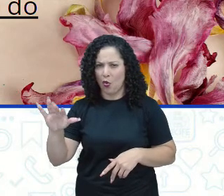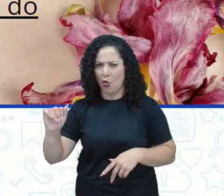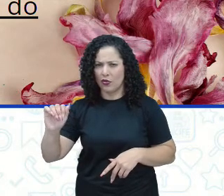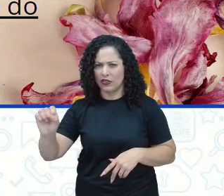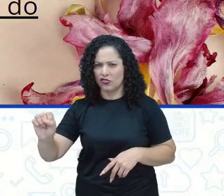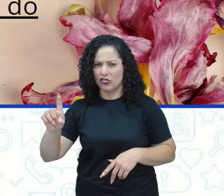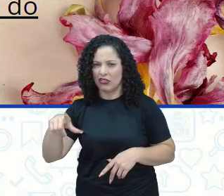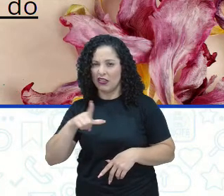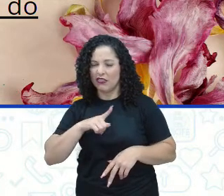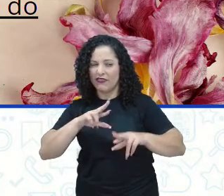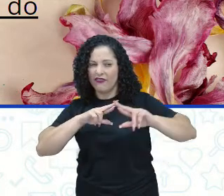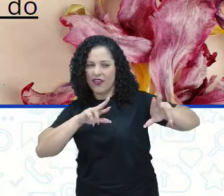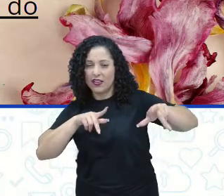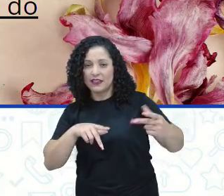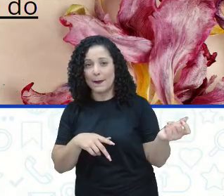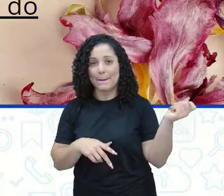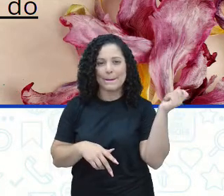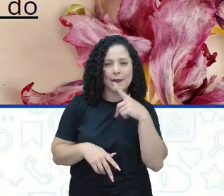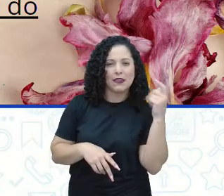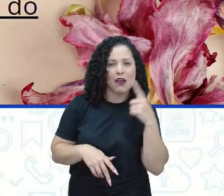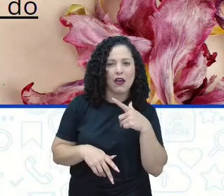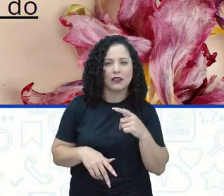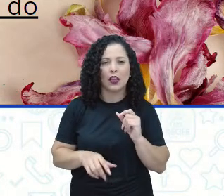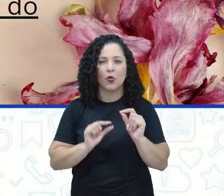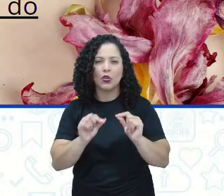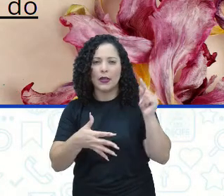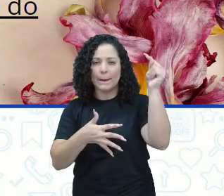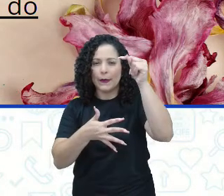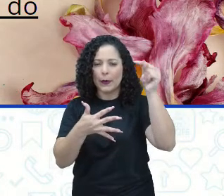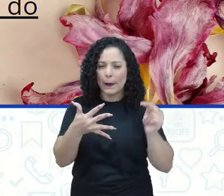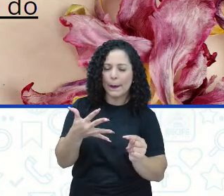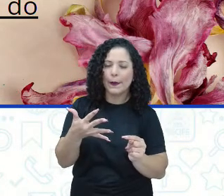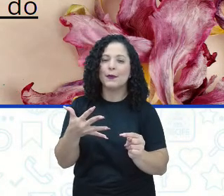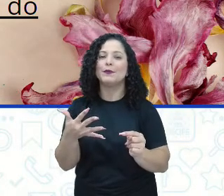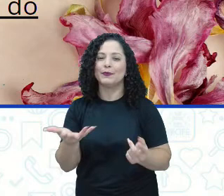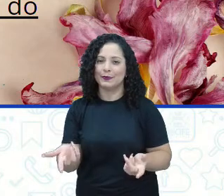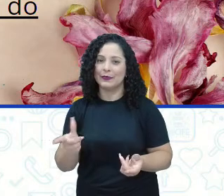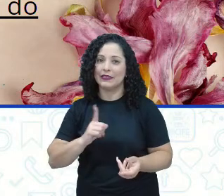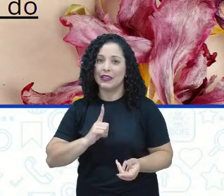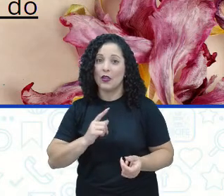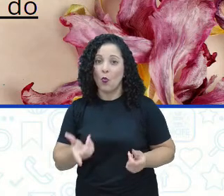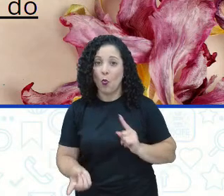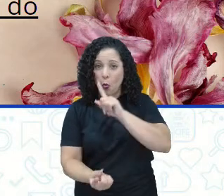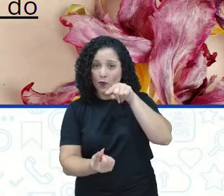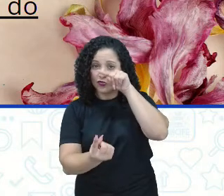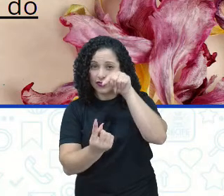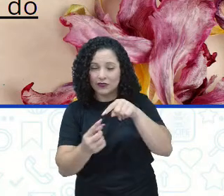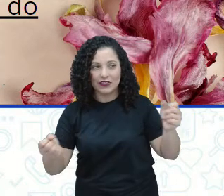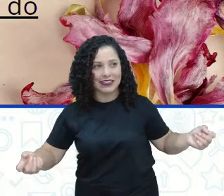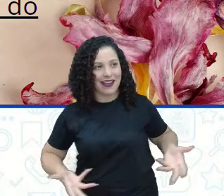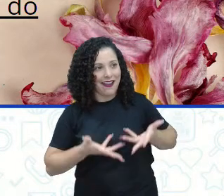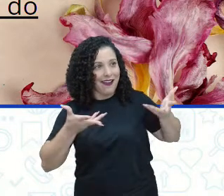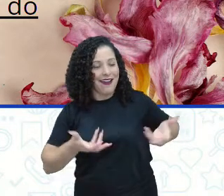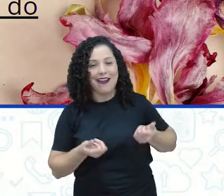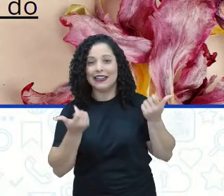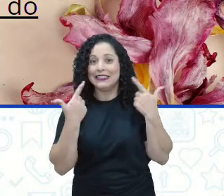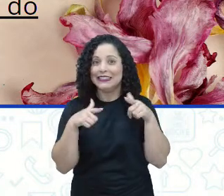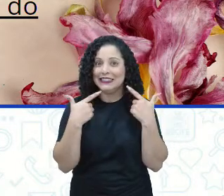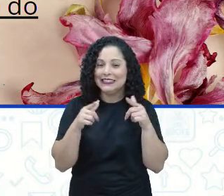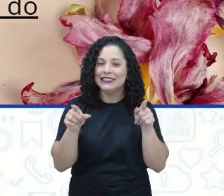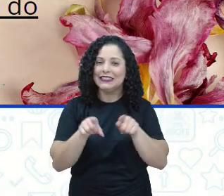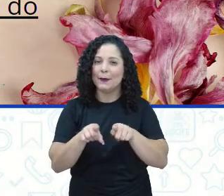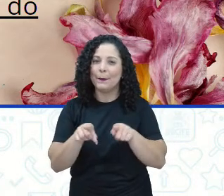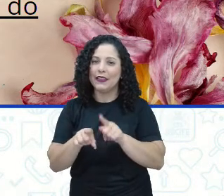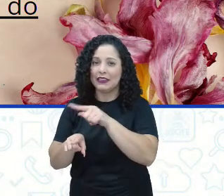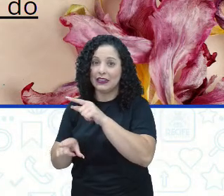pontos. Embora possuam humor e tenham o intuito de divertir e despertar o riso, as anedotas também possuem outras